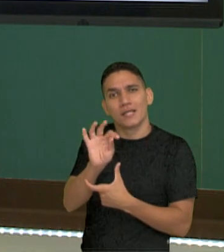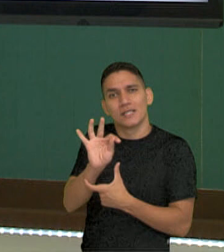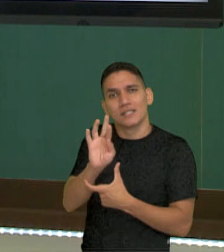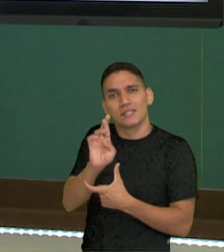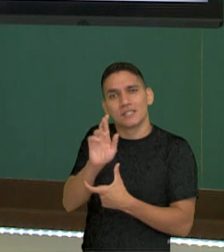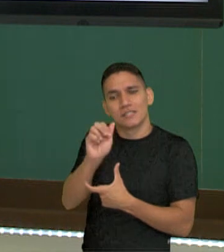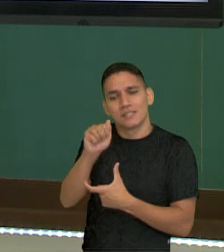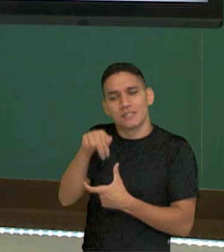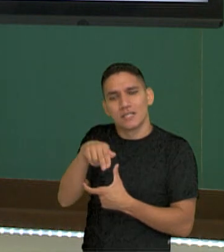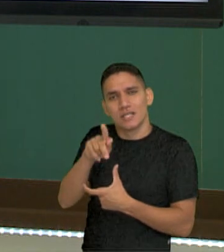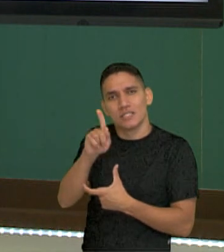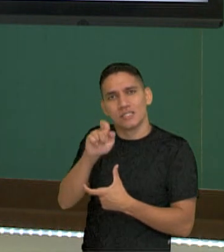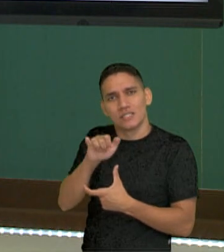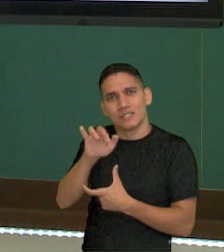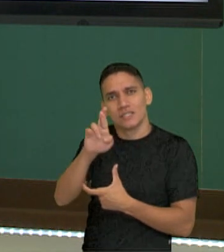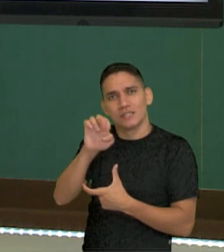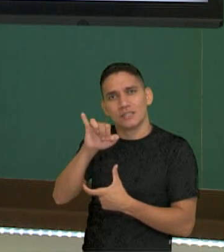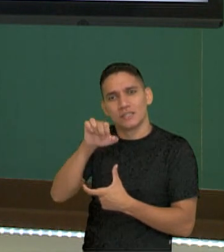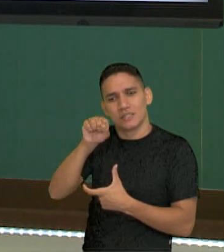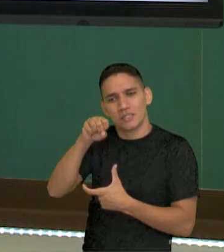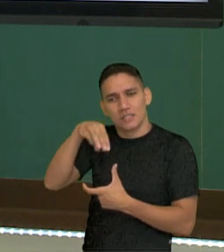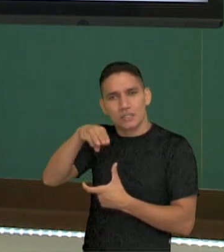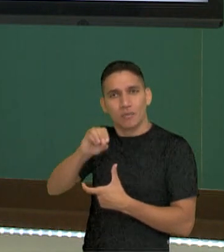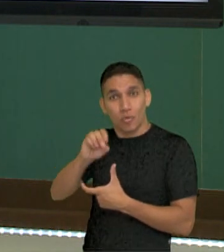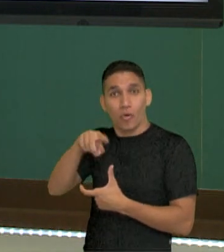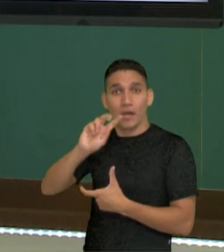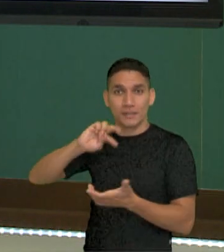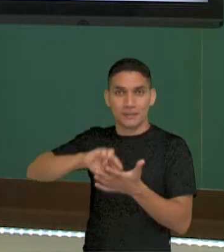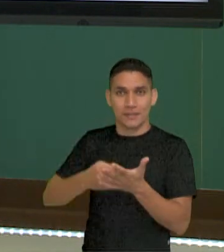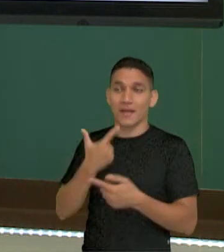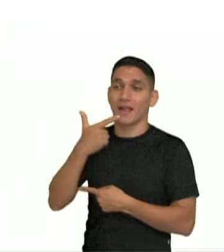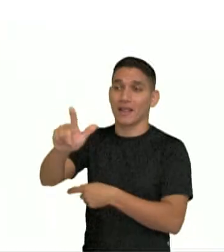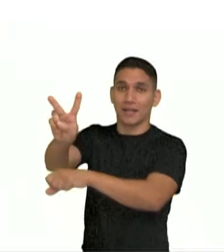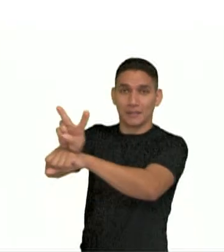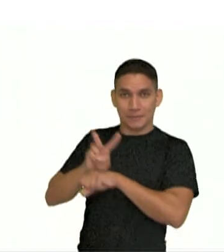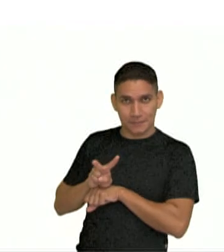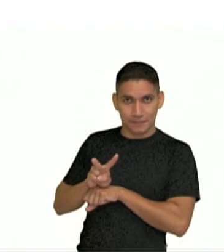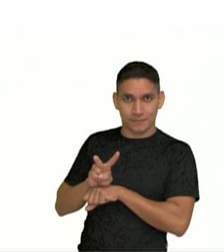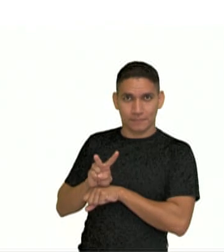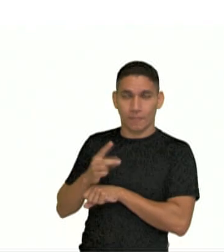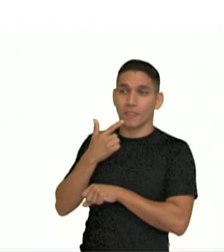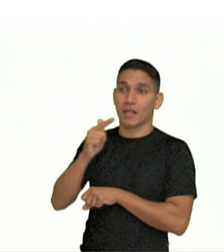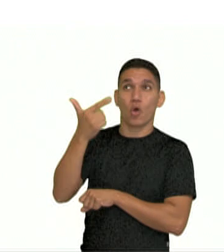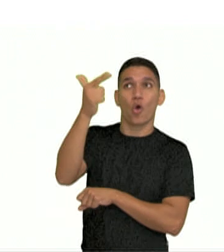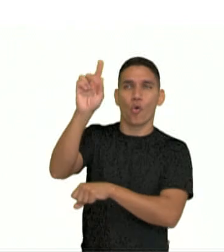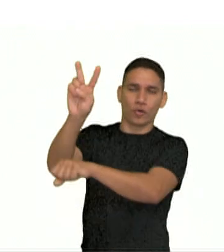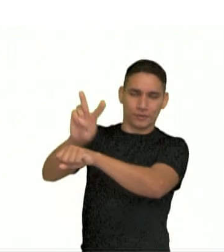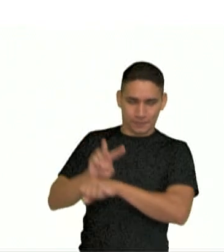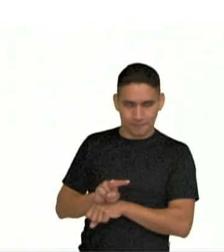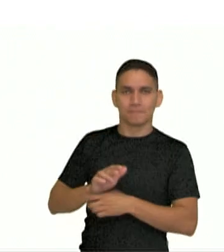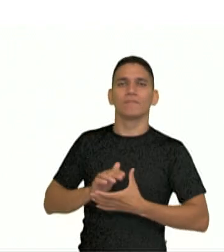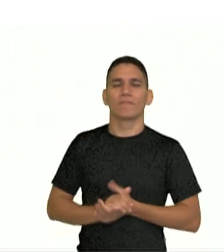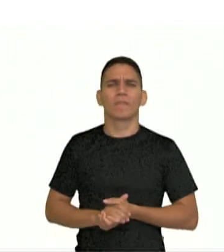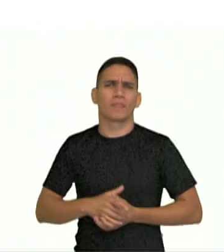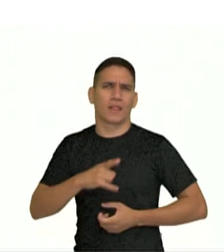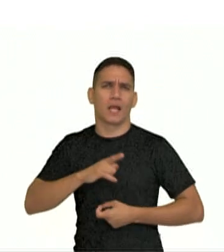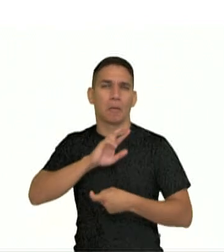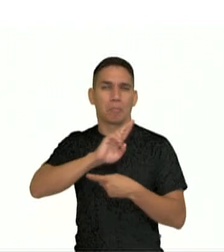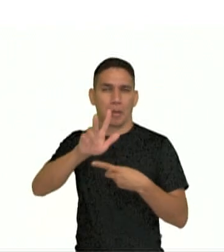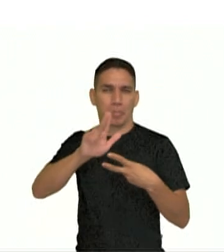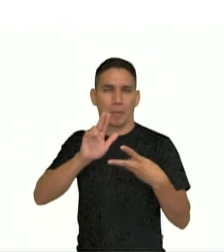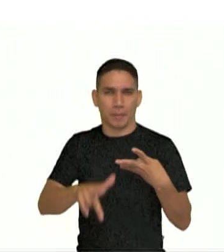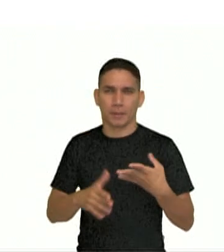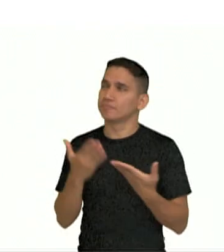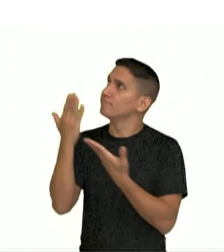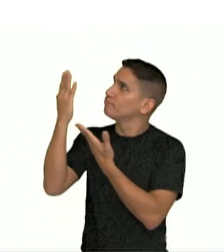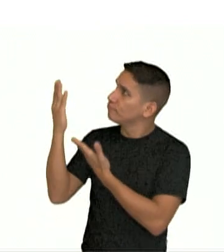de língua estrangeira presentes, como online, streaming e podcaster. De